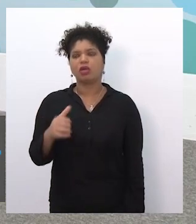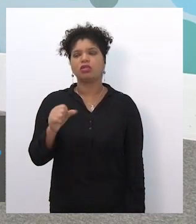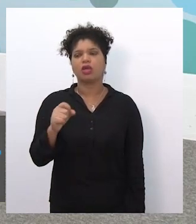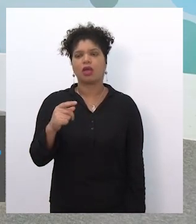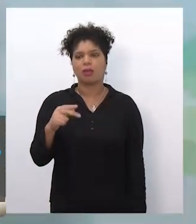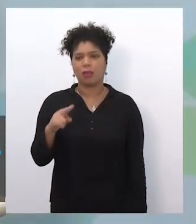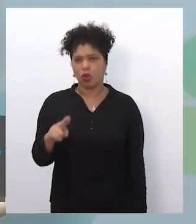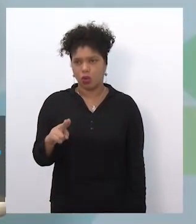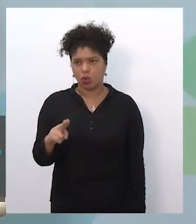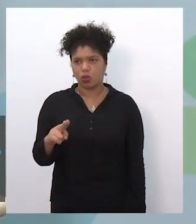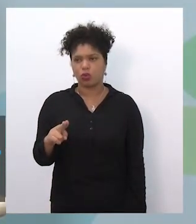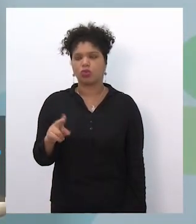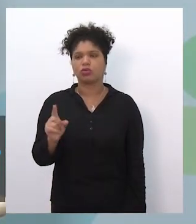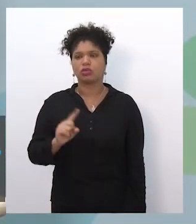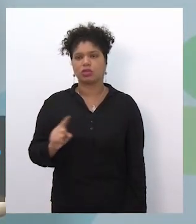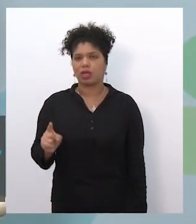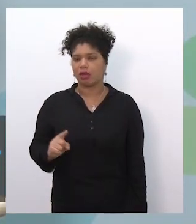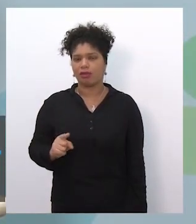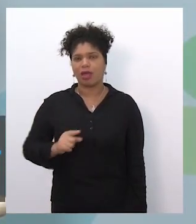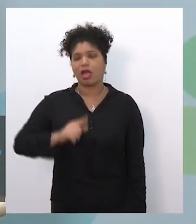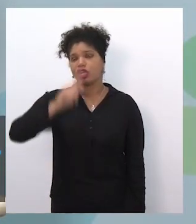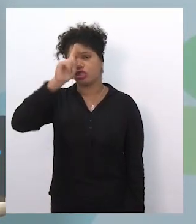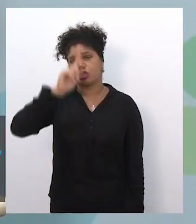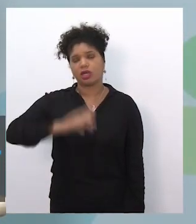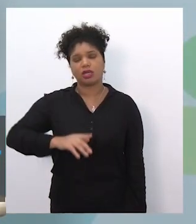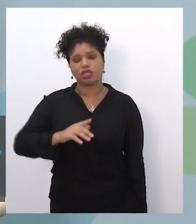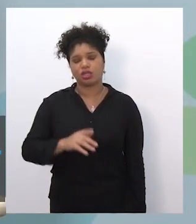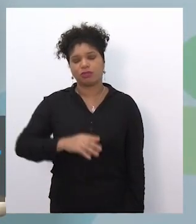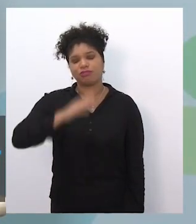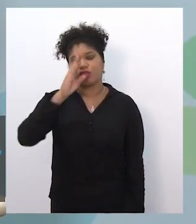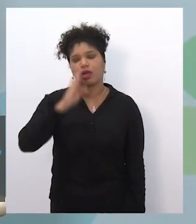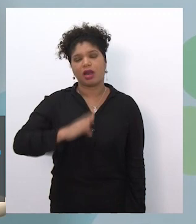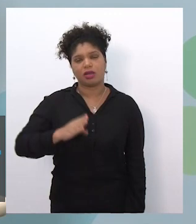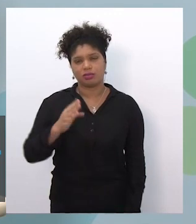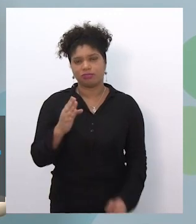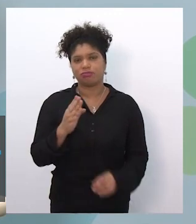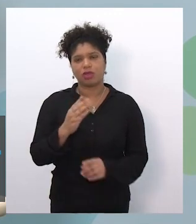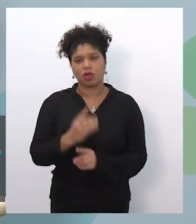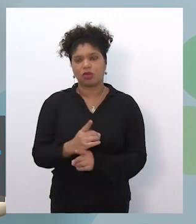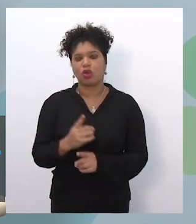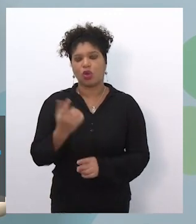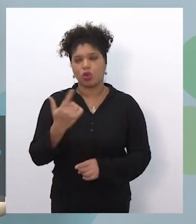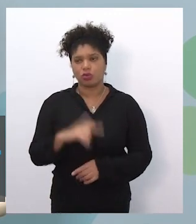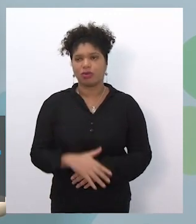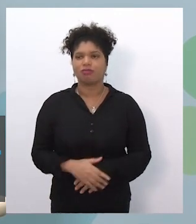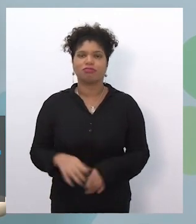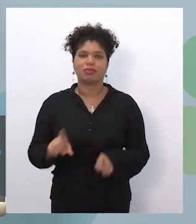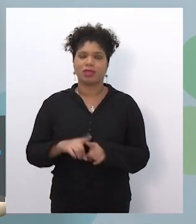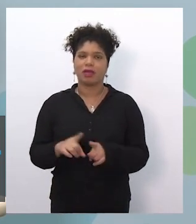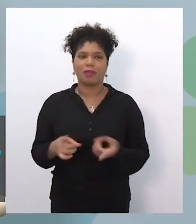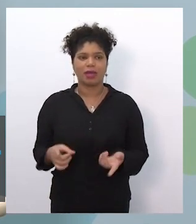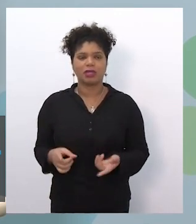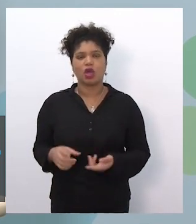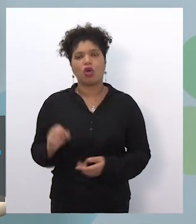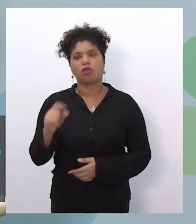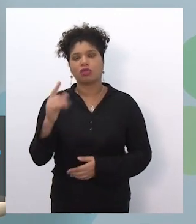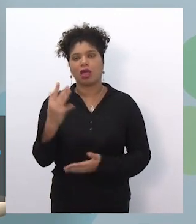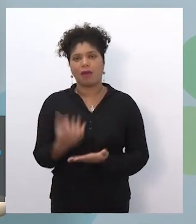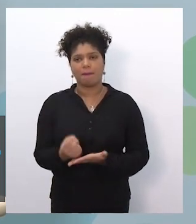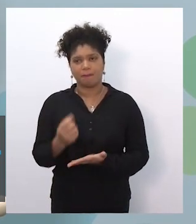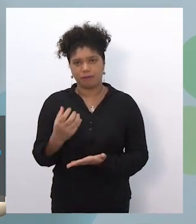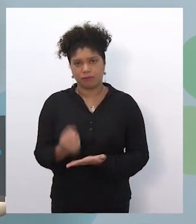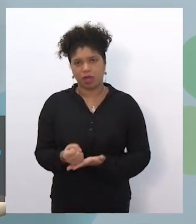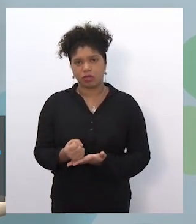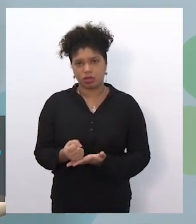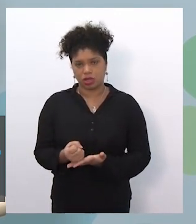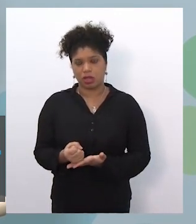gratuito também, né? Que é o mais popular entre a gente que mexe com isso. E eu também, ou se abaixa o CPU-Z, você consegue ver a